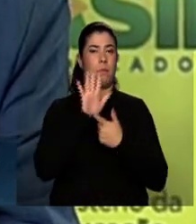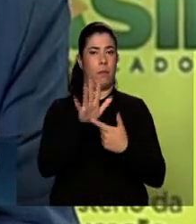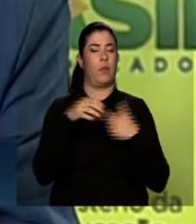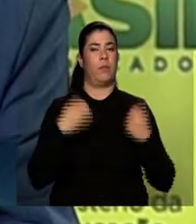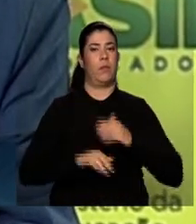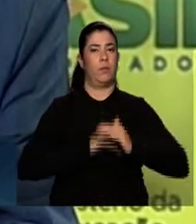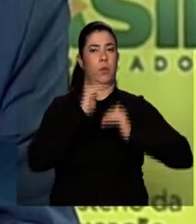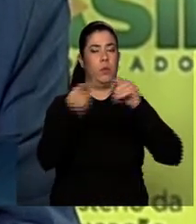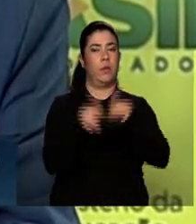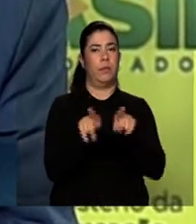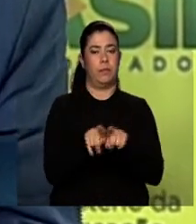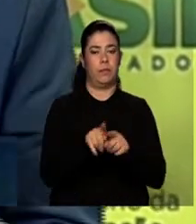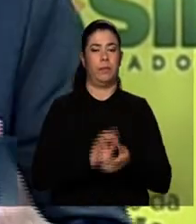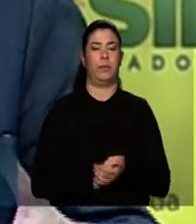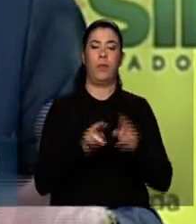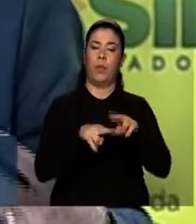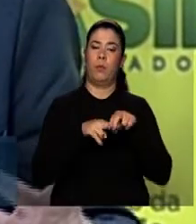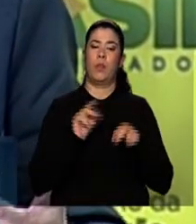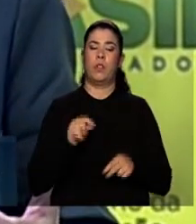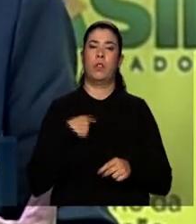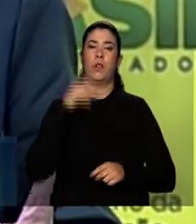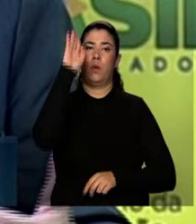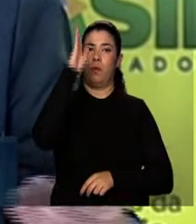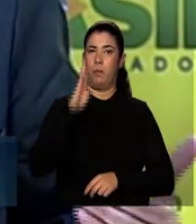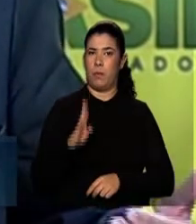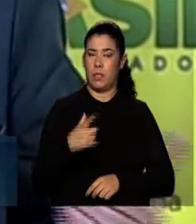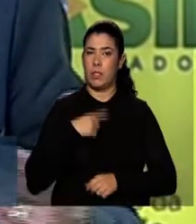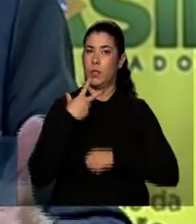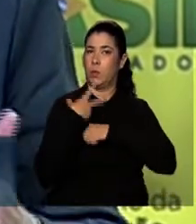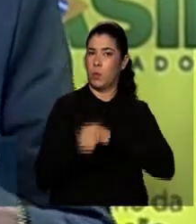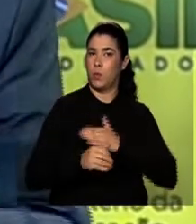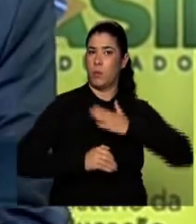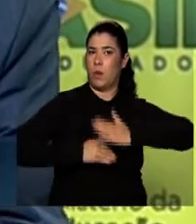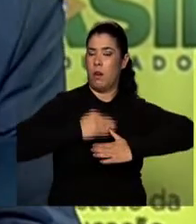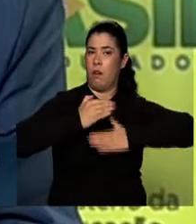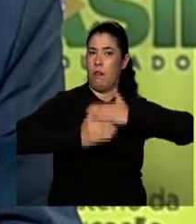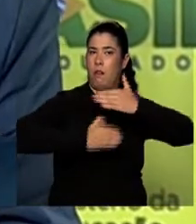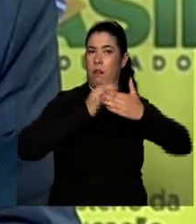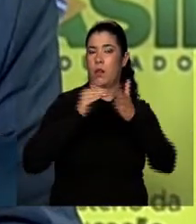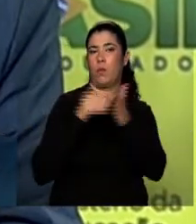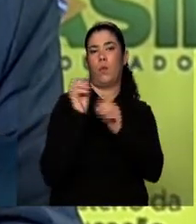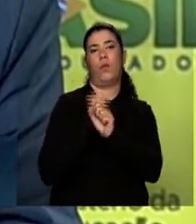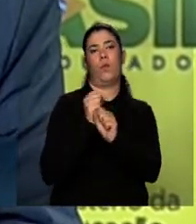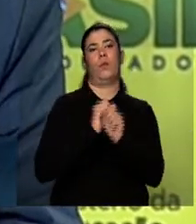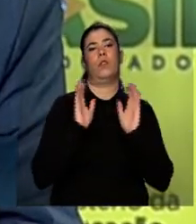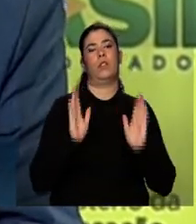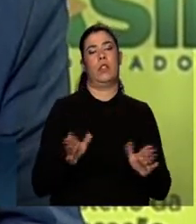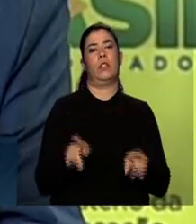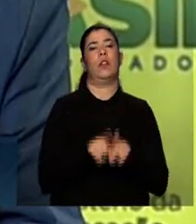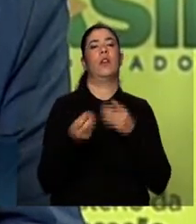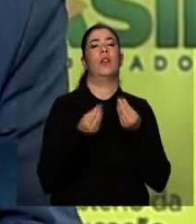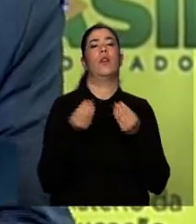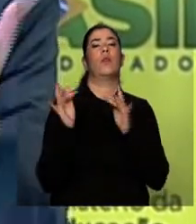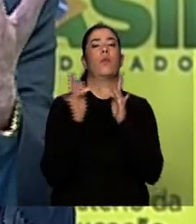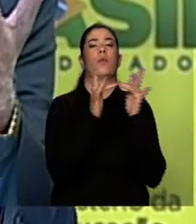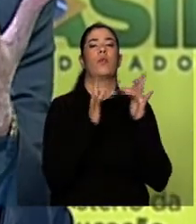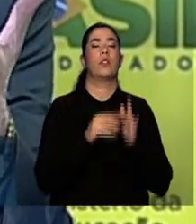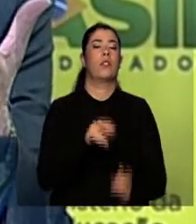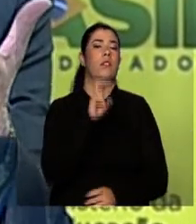muito esses números. Então, o Brasil vence algumas fases e consegue fazer isso nos últimos anos através